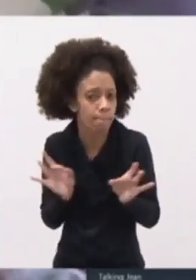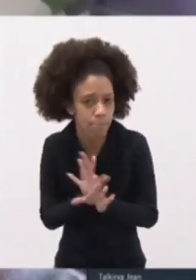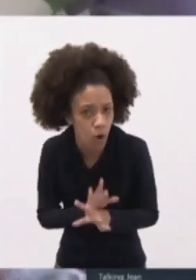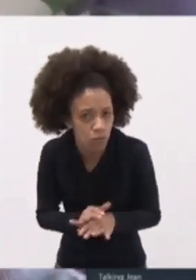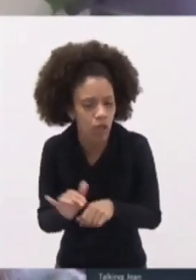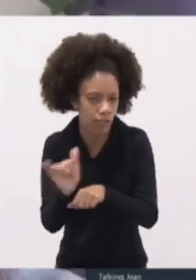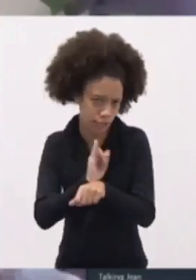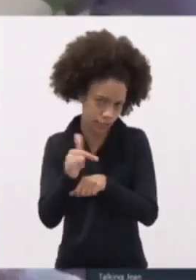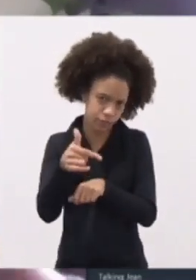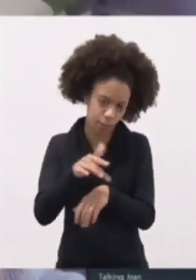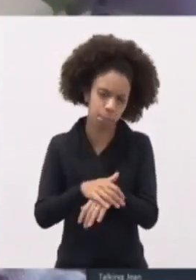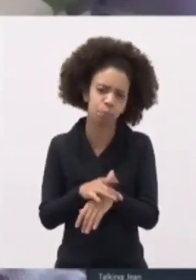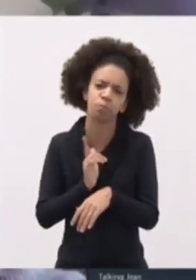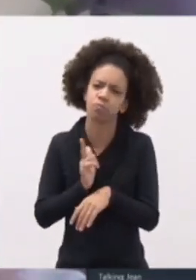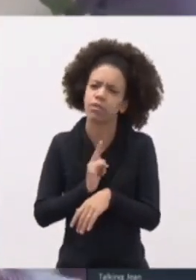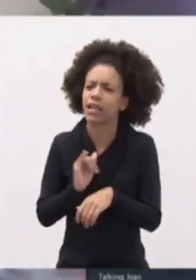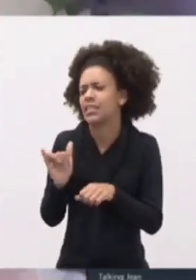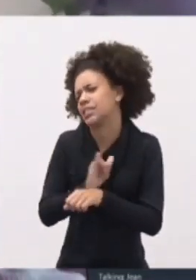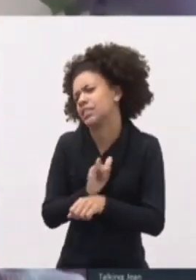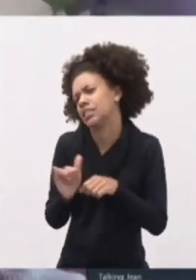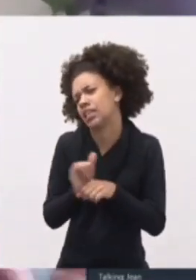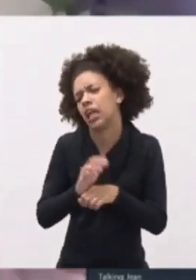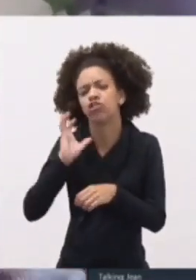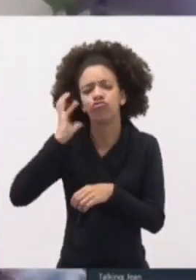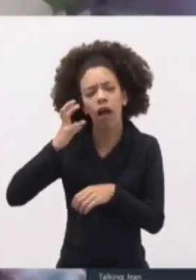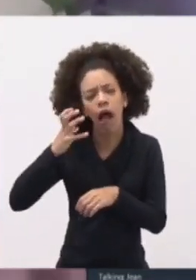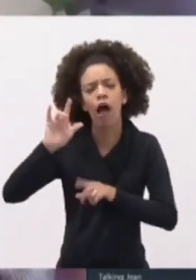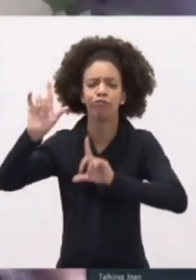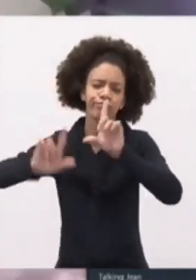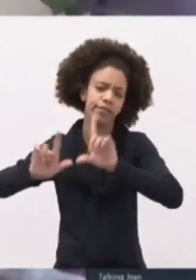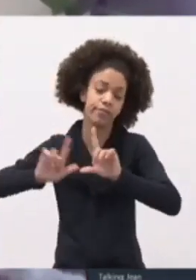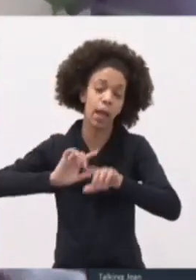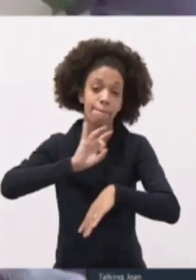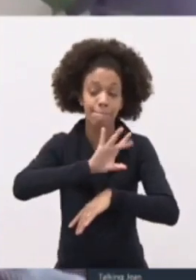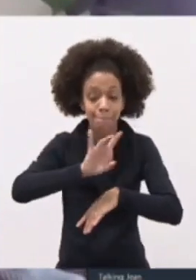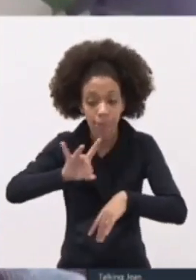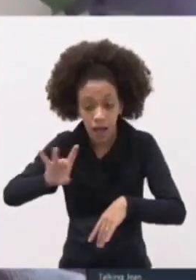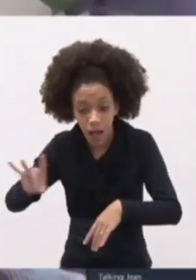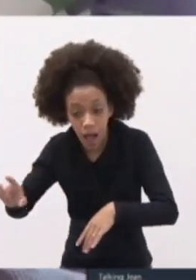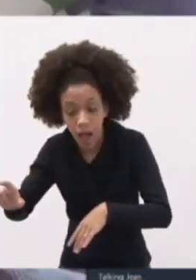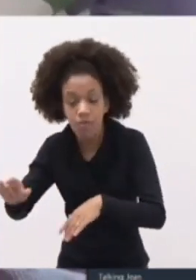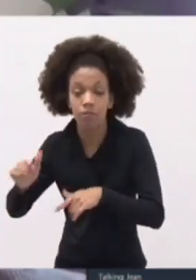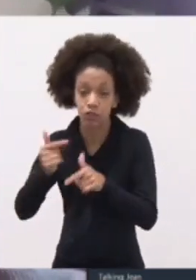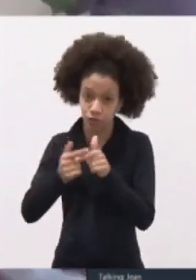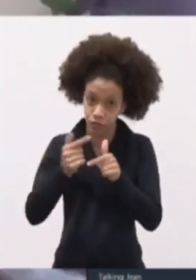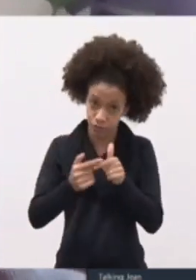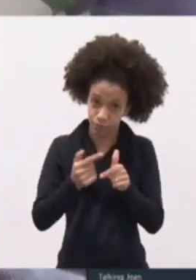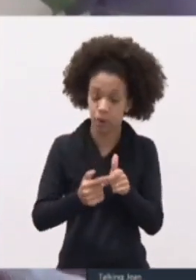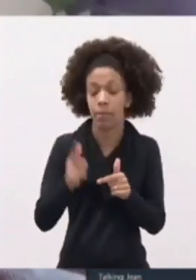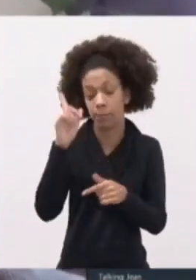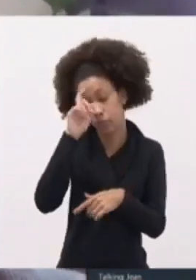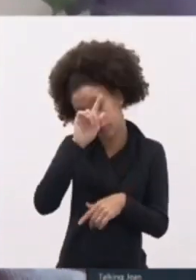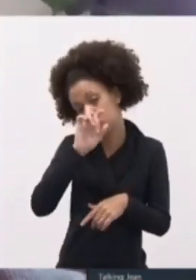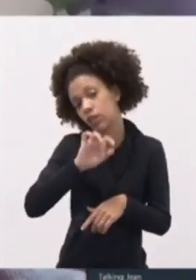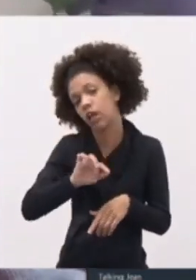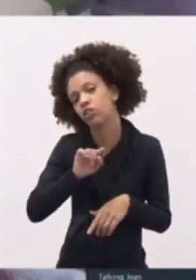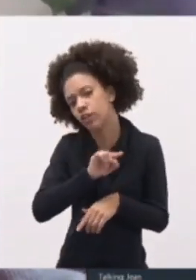7 estratégias, tem estratégia de rádio, de TV, para cada uma das situações, vocês vão conseguir,